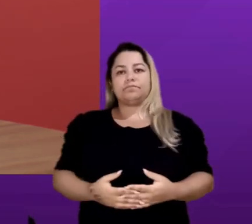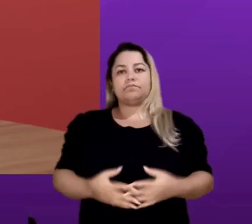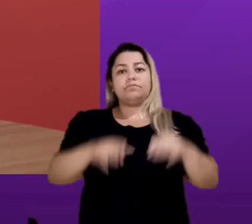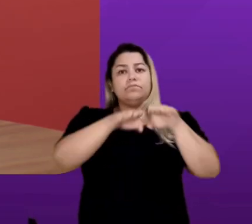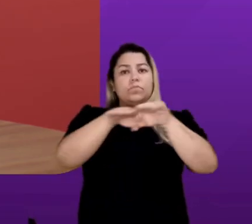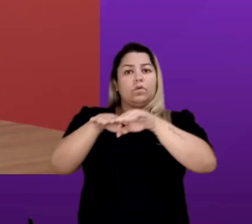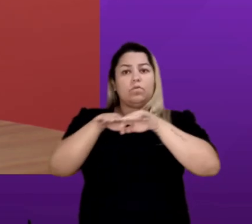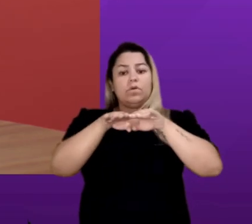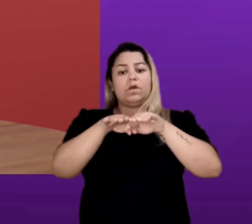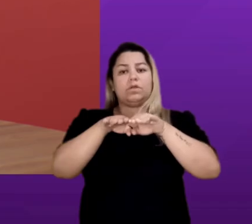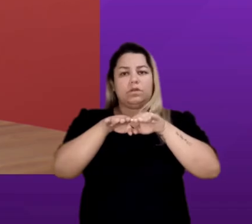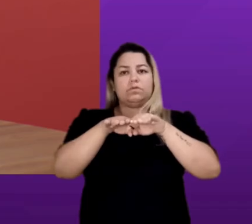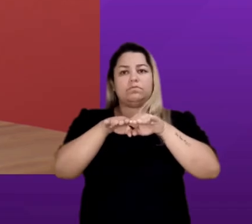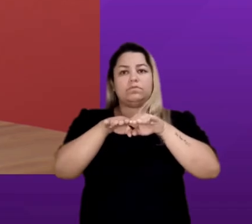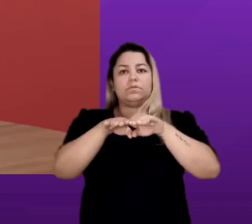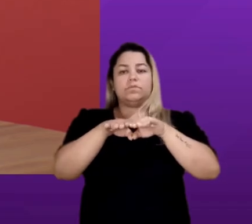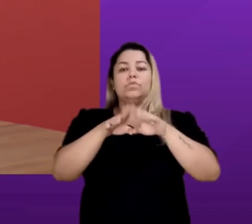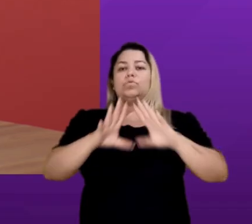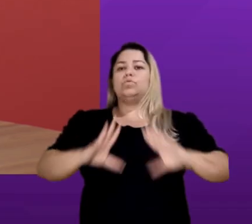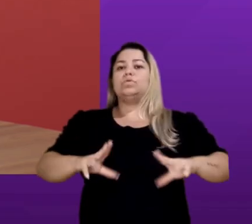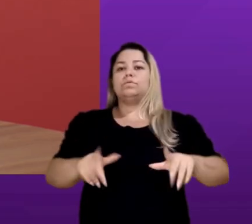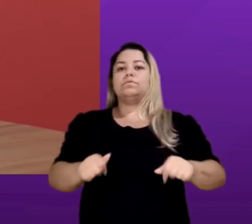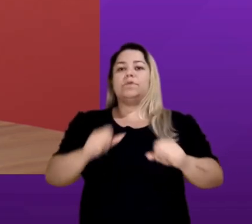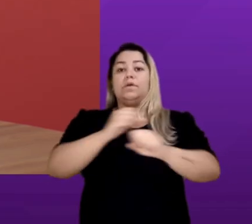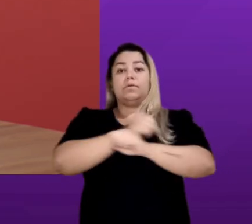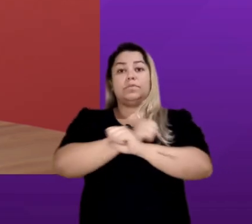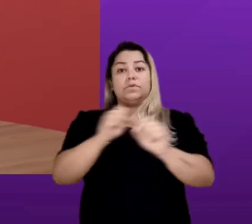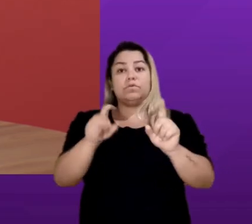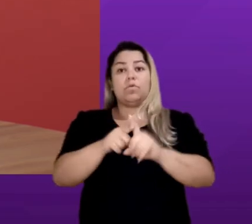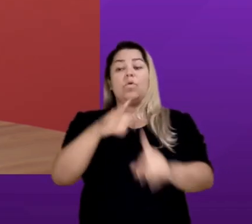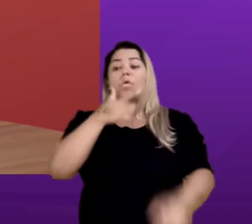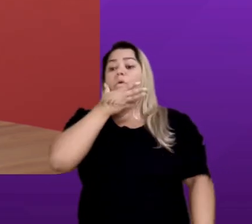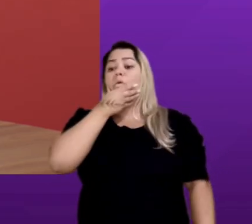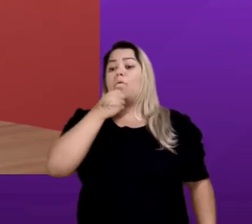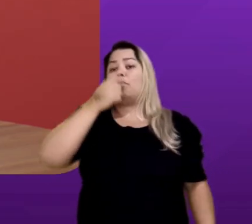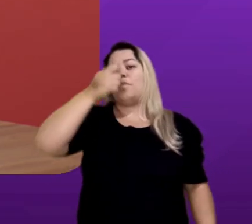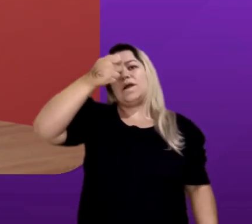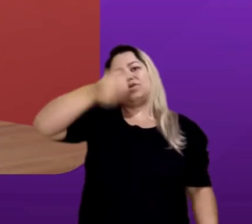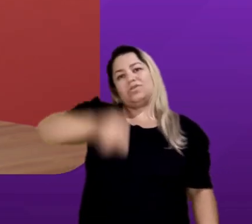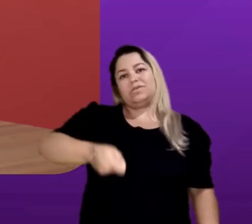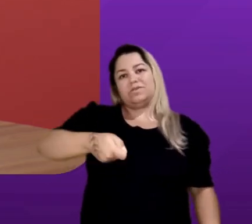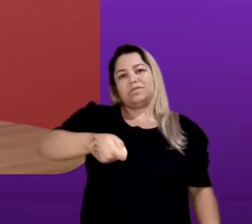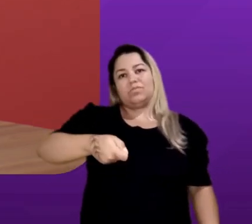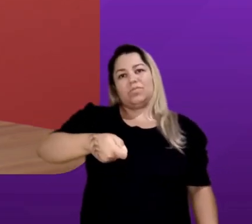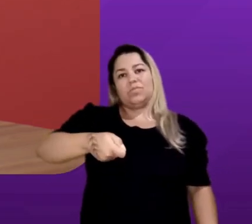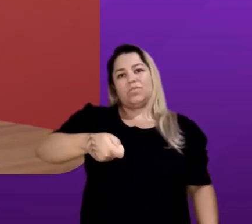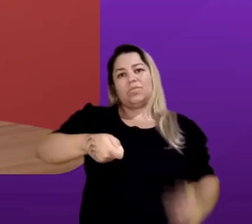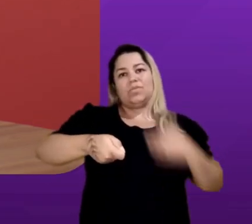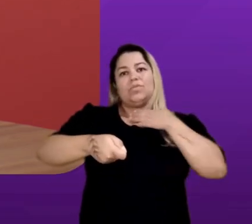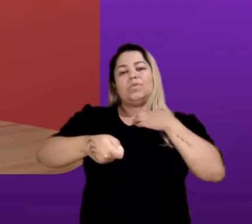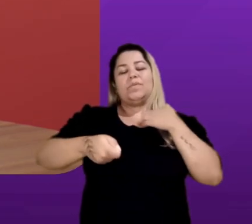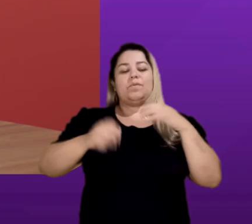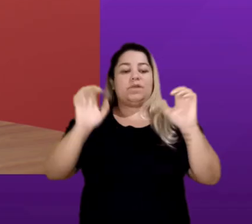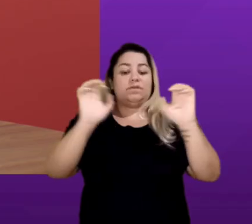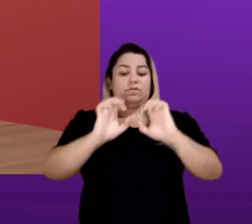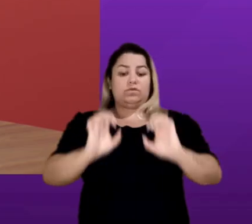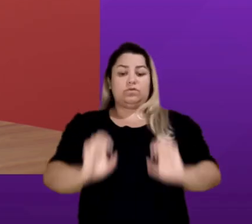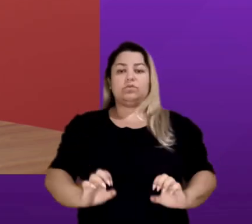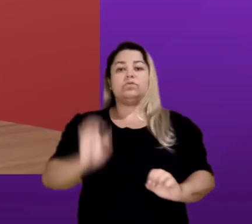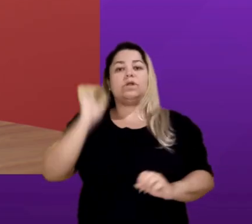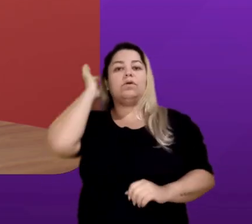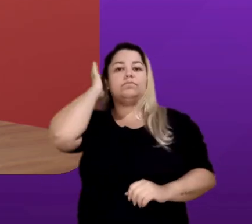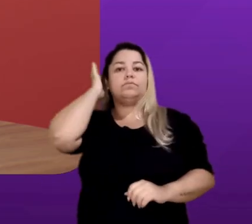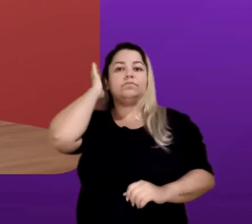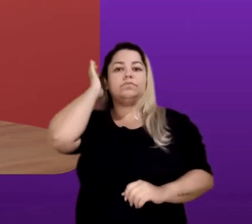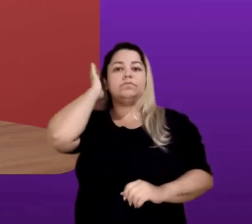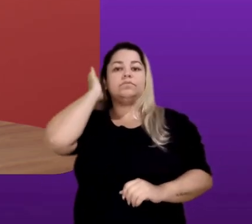centro, tudo é possível. O machismo, ele, como é uma questão estrutural,